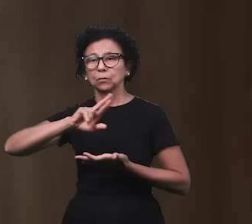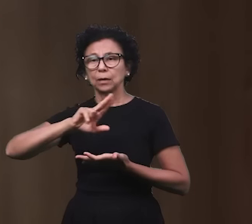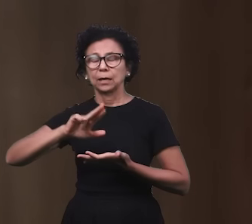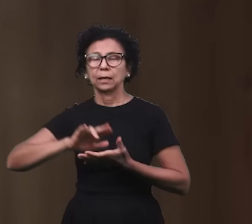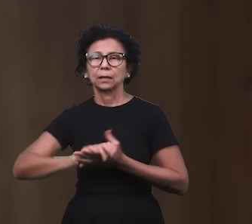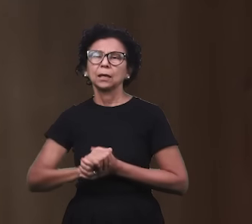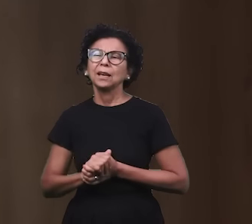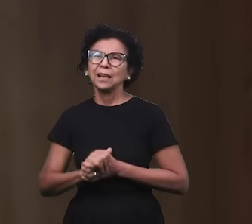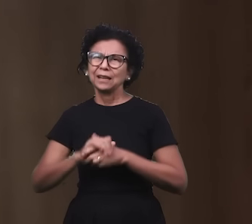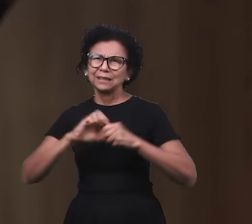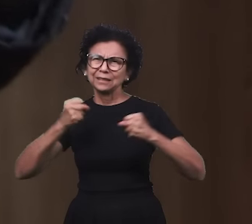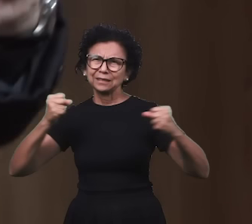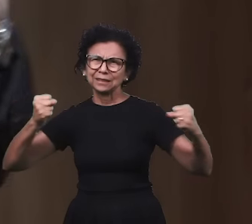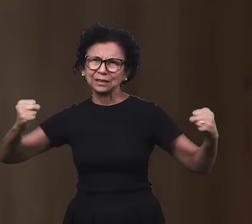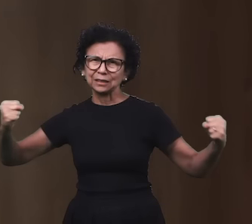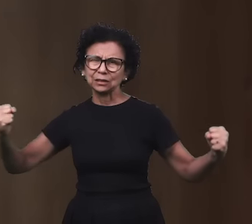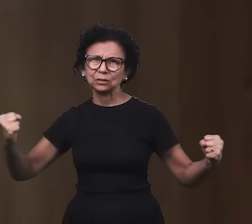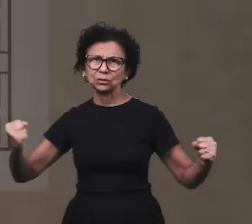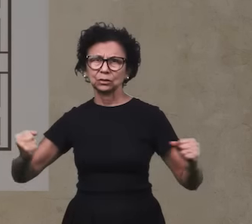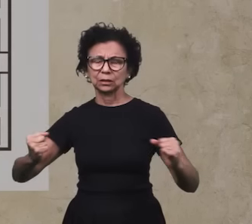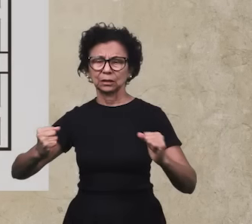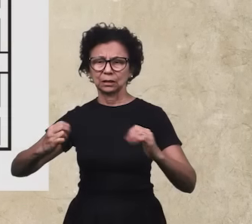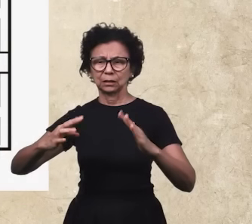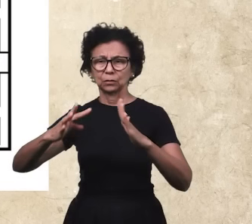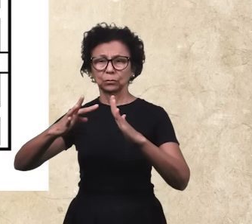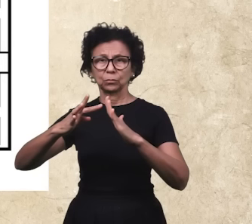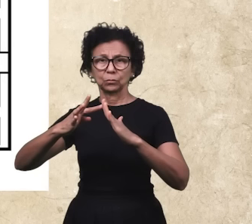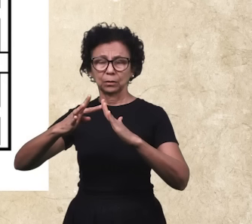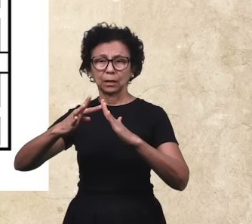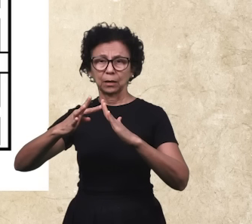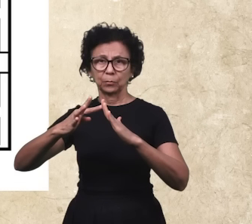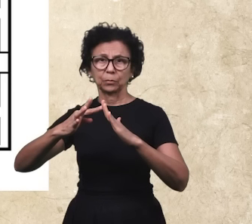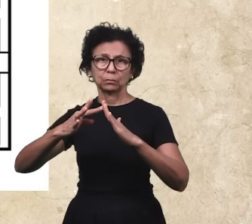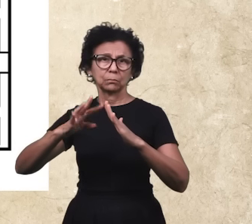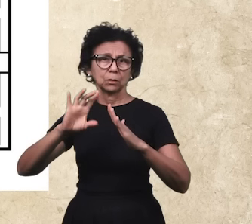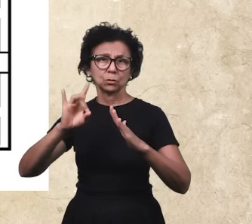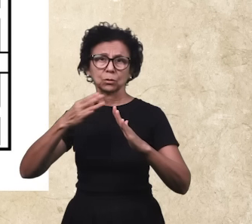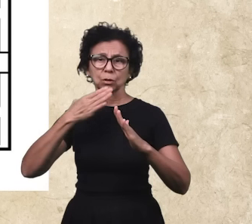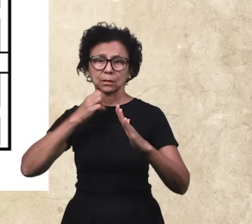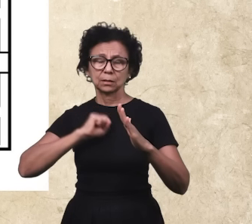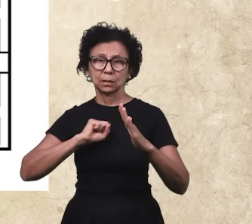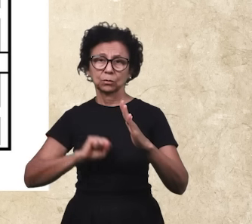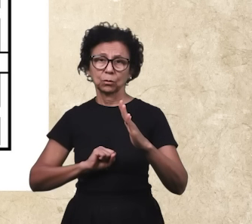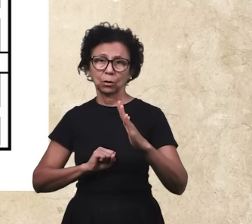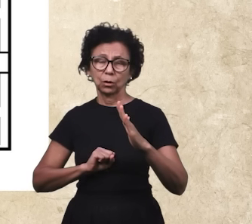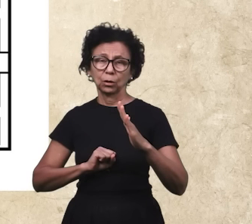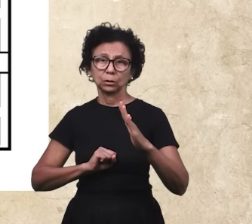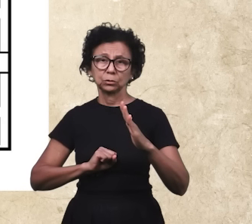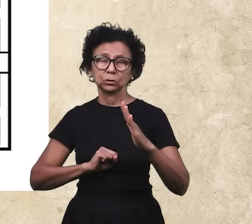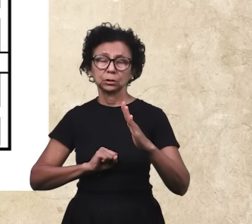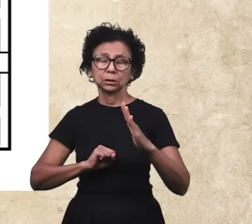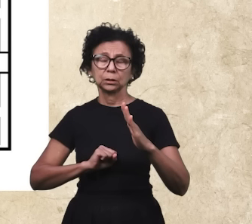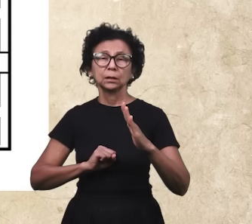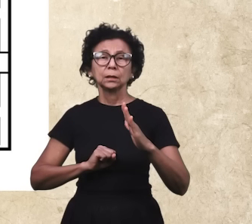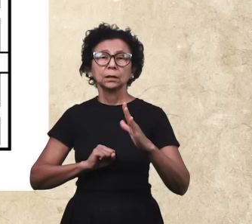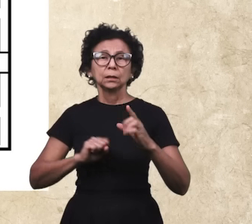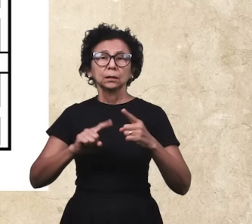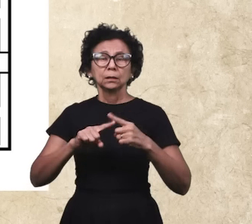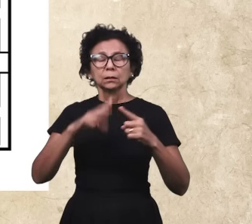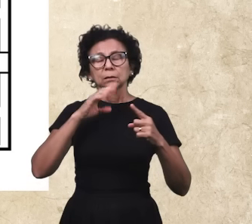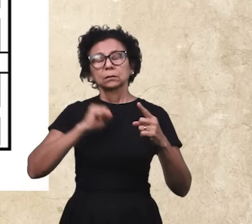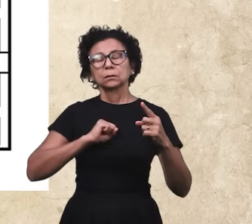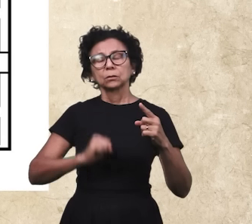templo era todo o pátio, já falei isso aqui antes. Aí tinha o templo, onde só o sacerdote entrava, e o sumo sacerdote no